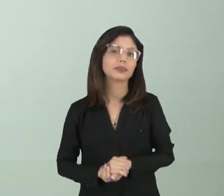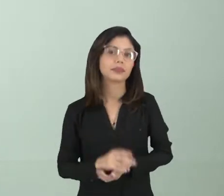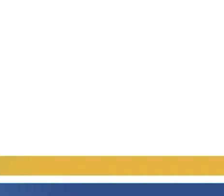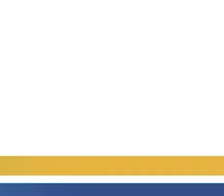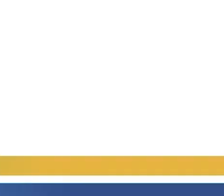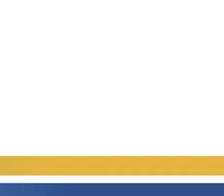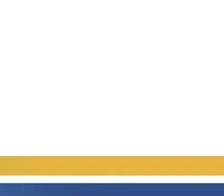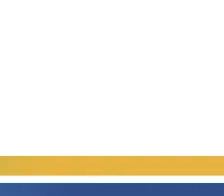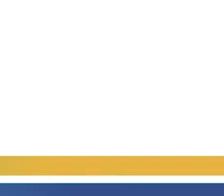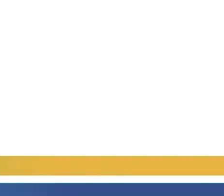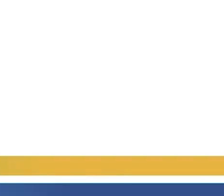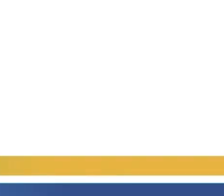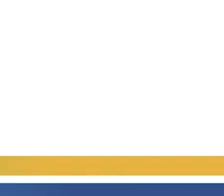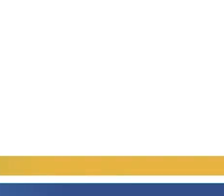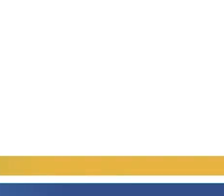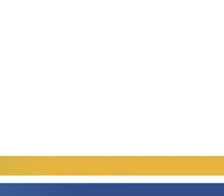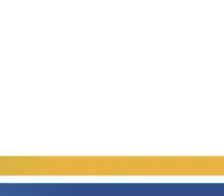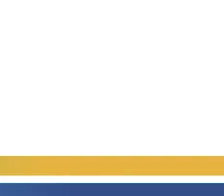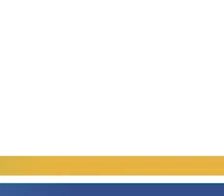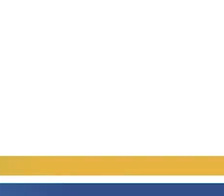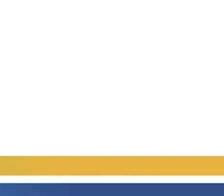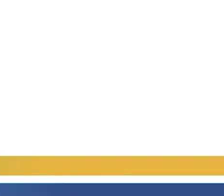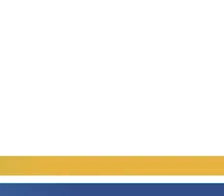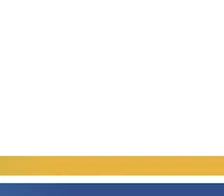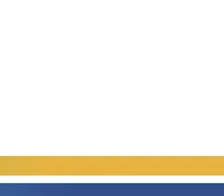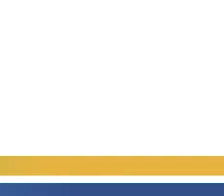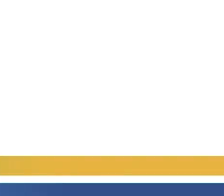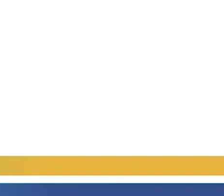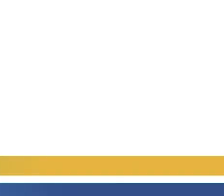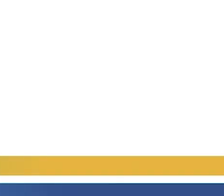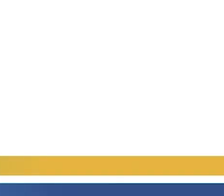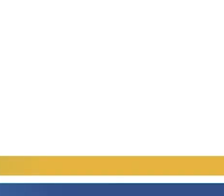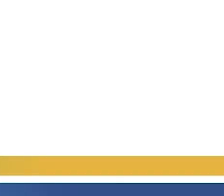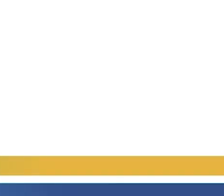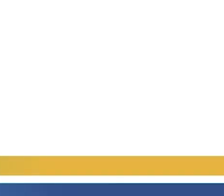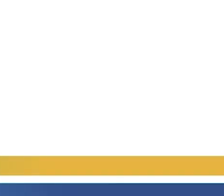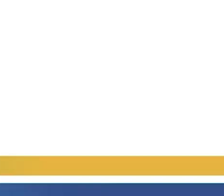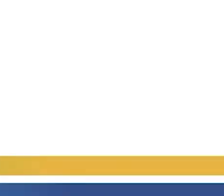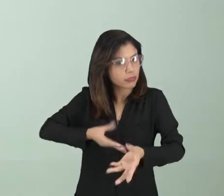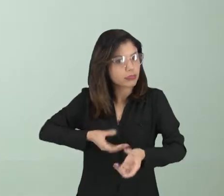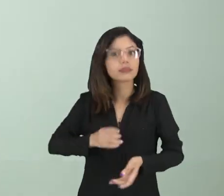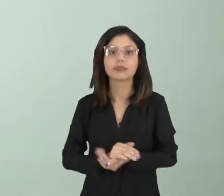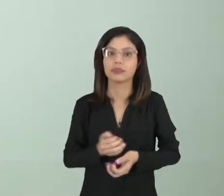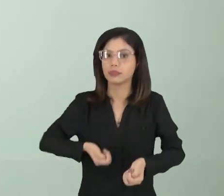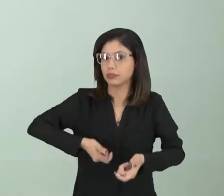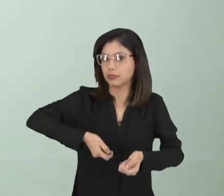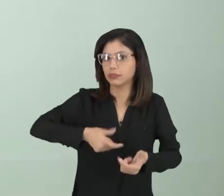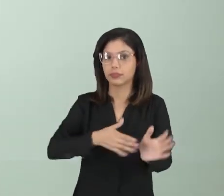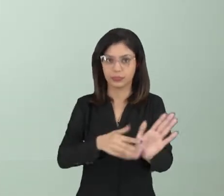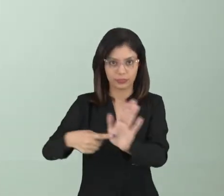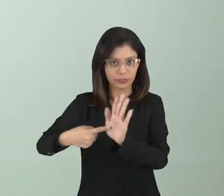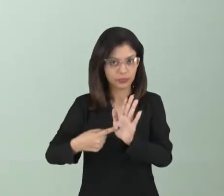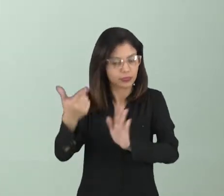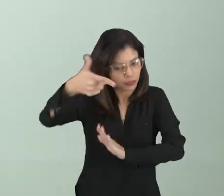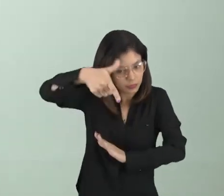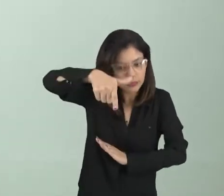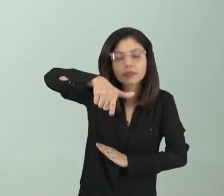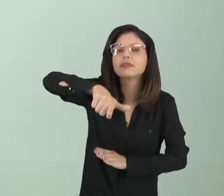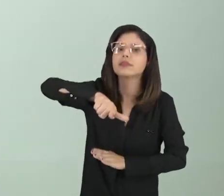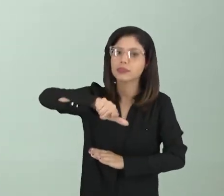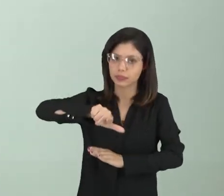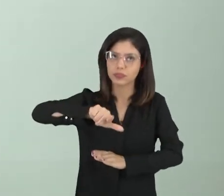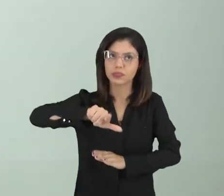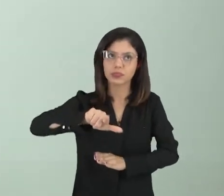estar falando sobre eletroquímica e lixo eletrônico. E aí vale dar uma dica para vocês estarem revendo as aulas de reações